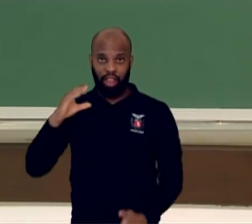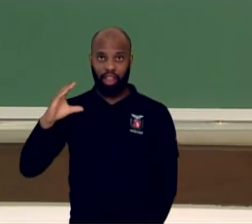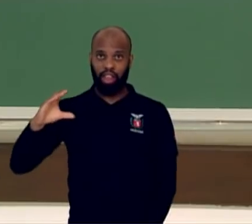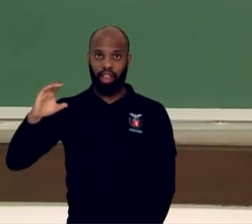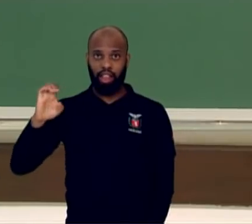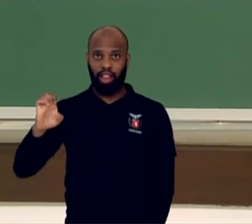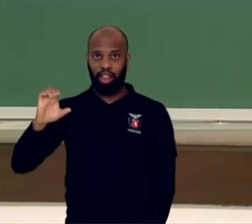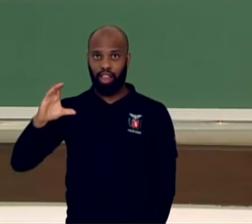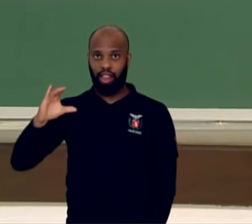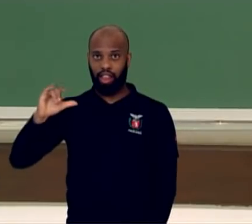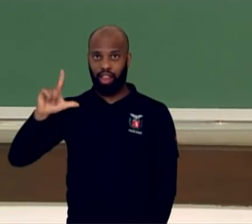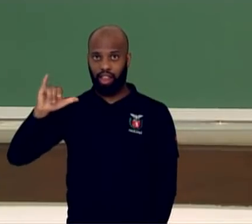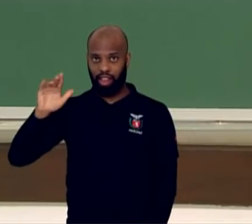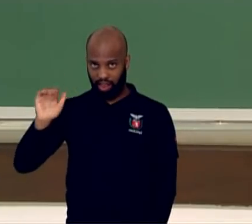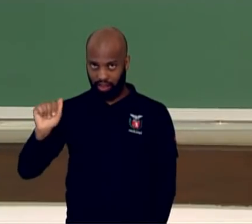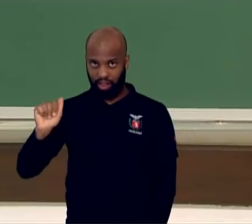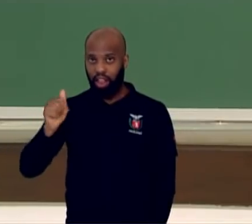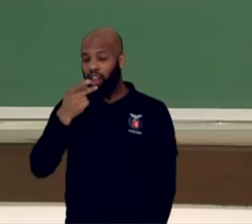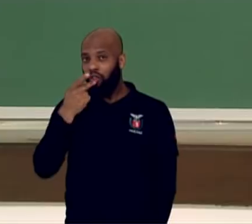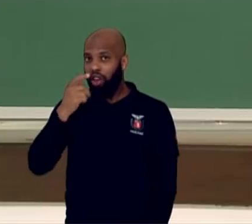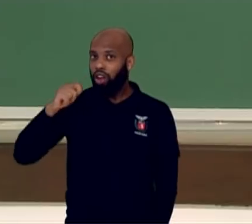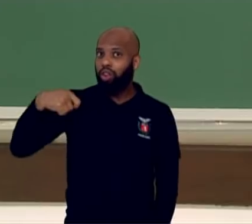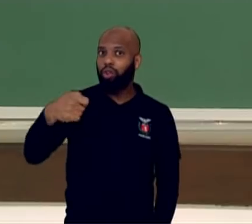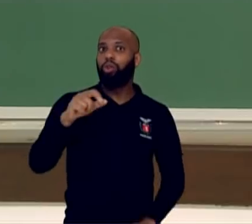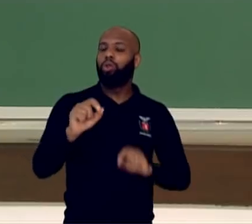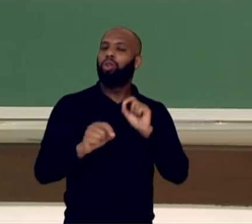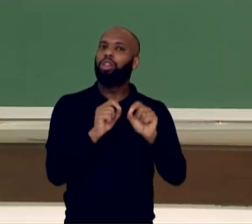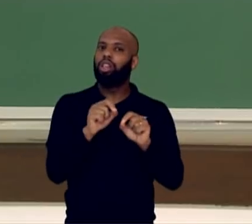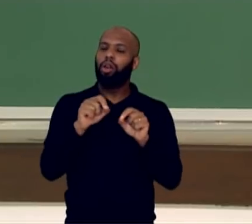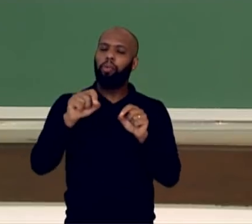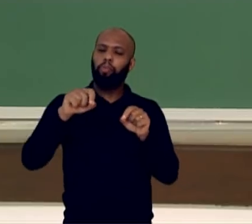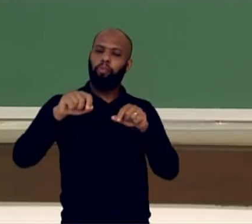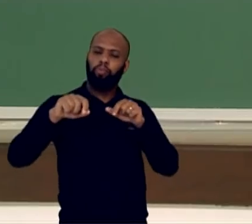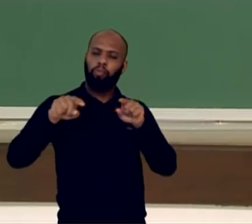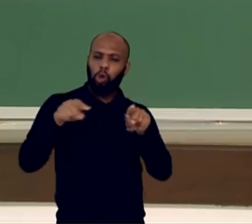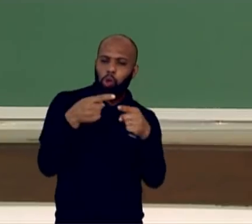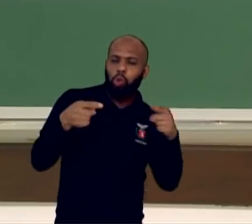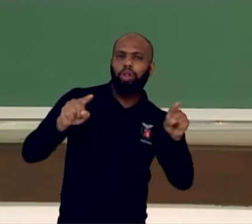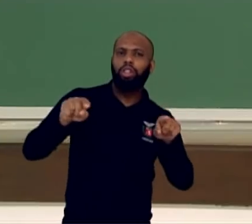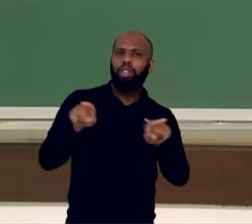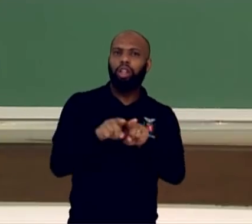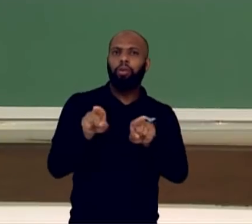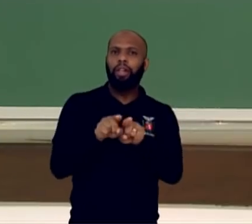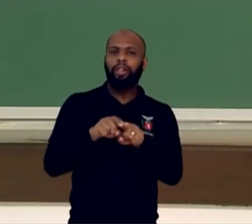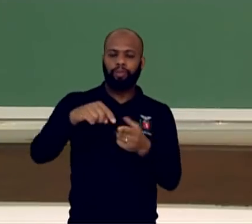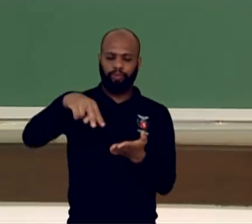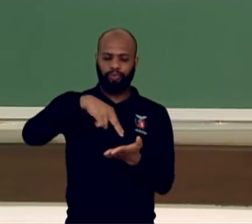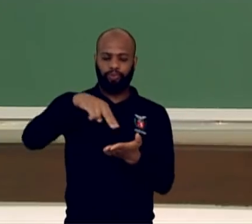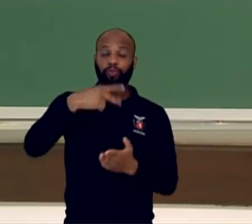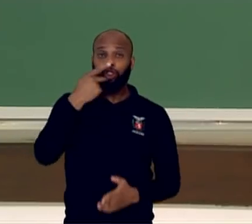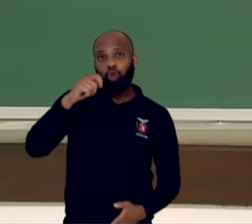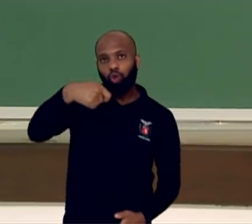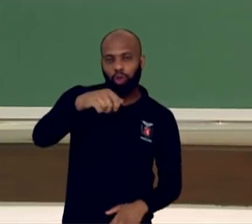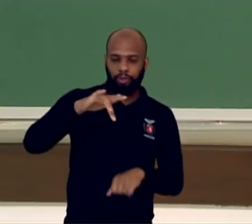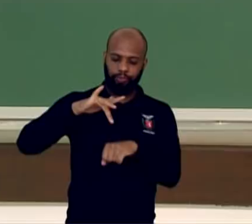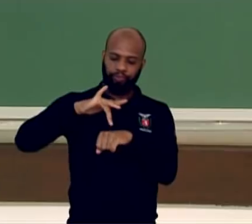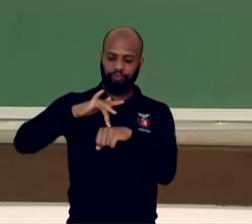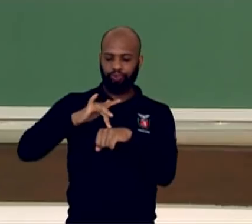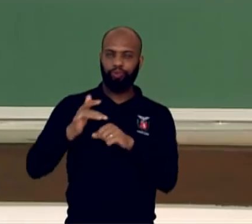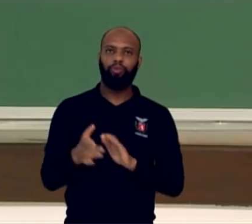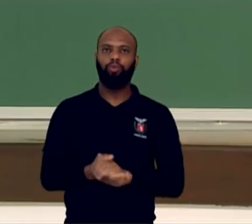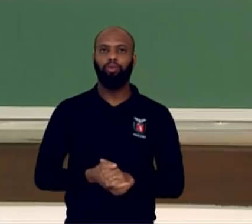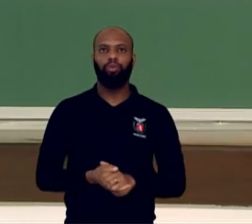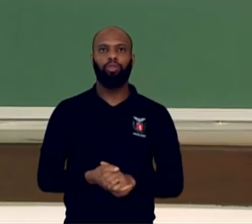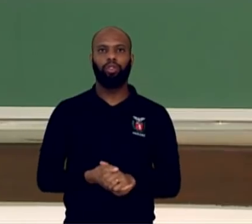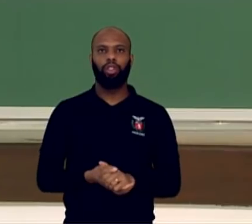essa questão da musicalidade e da dança, porque ela está falando sobre uma bailarina. E vamos retomar o poema para